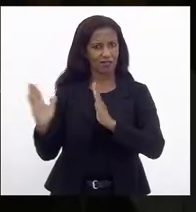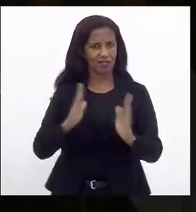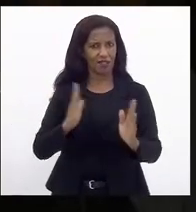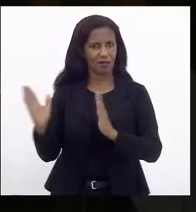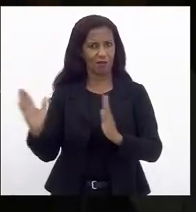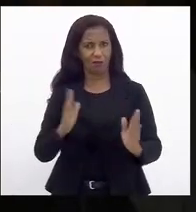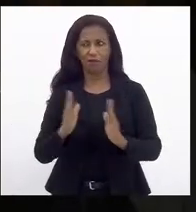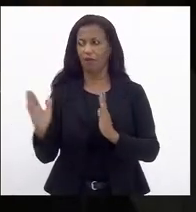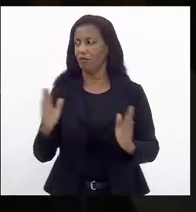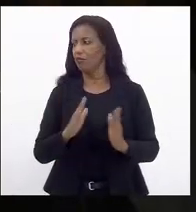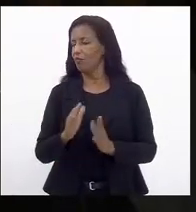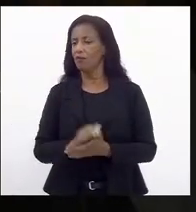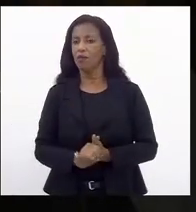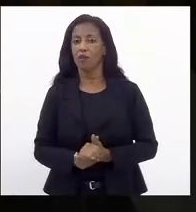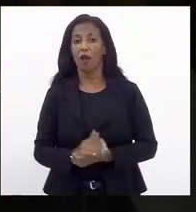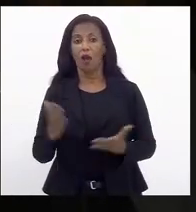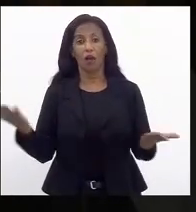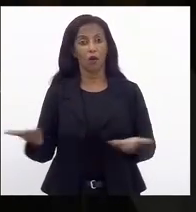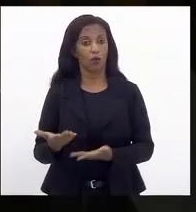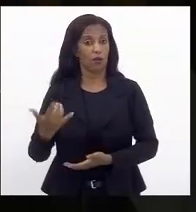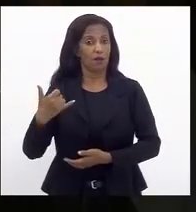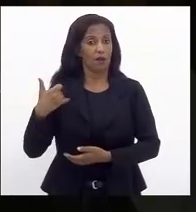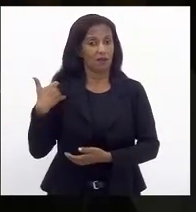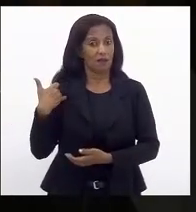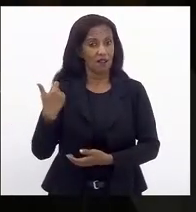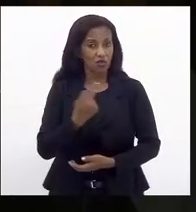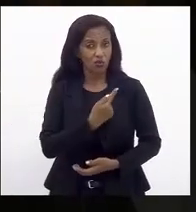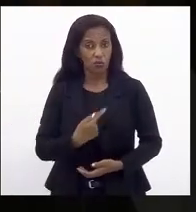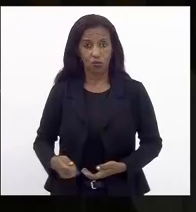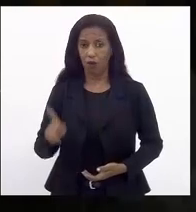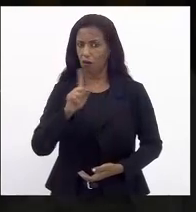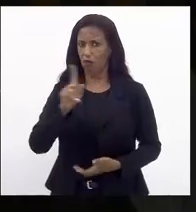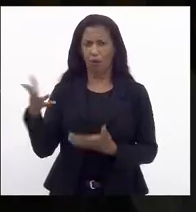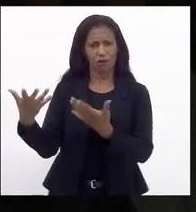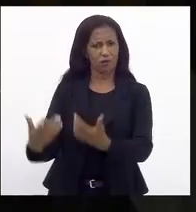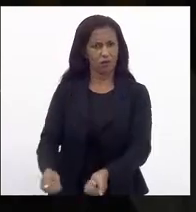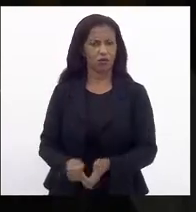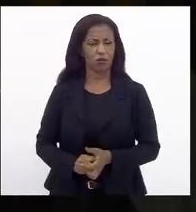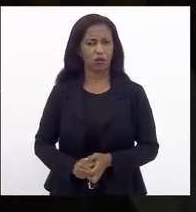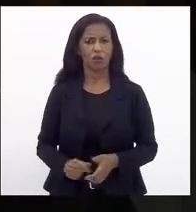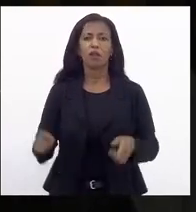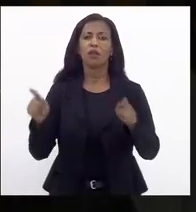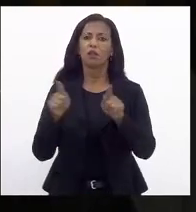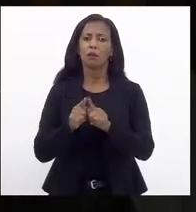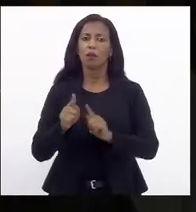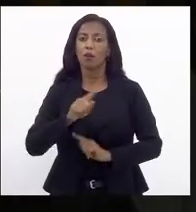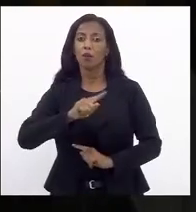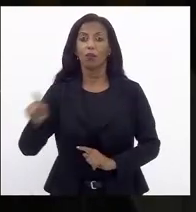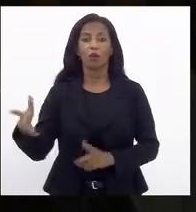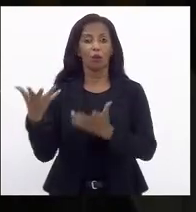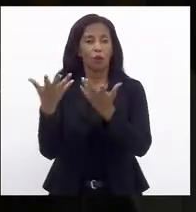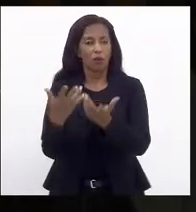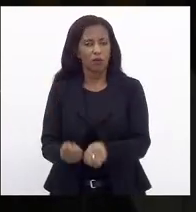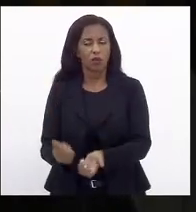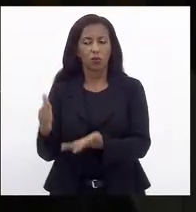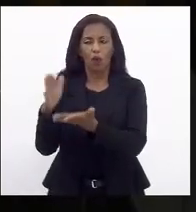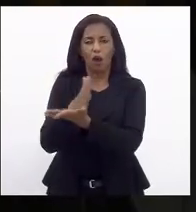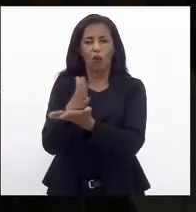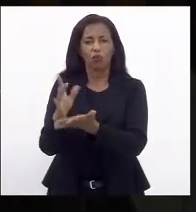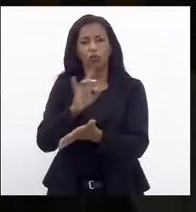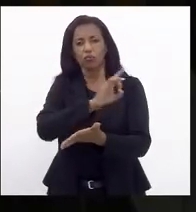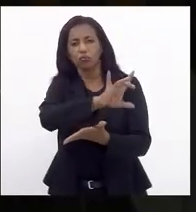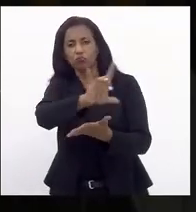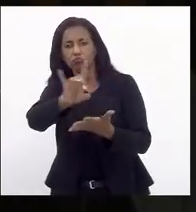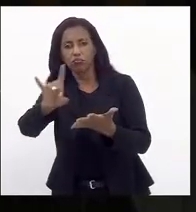agora na questão da idade o governo não aceitou assim como não aceitou alguns